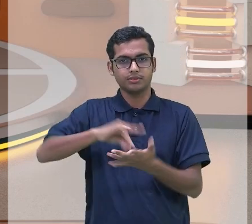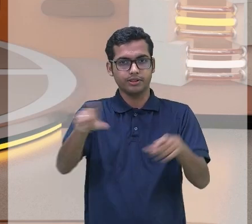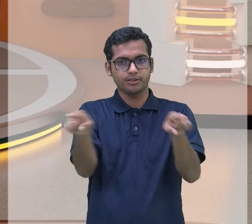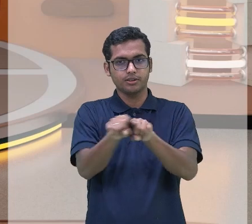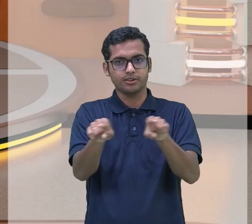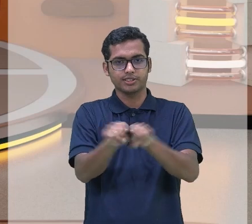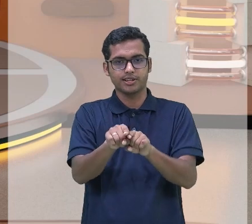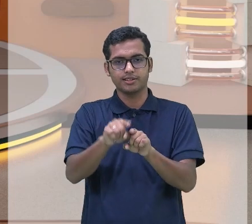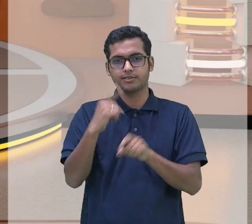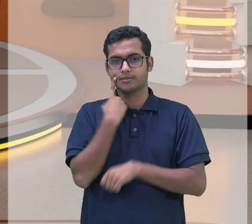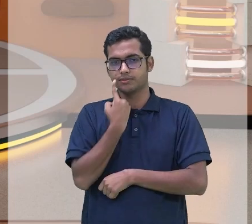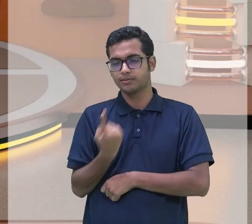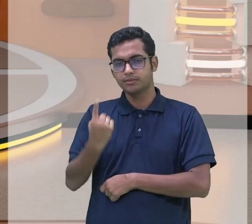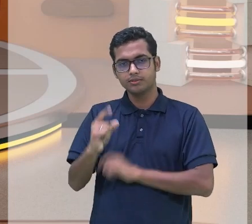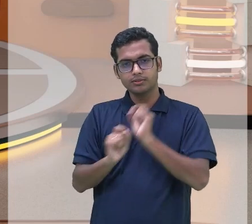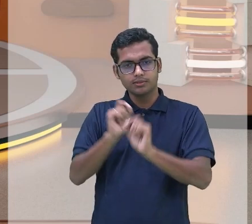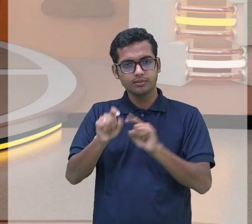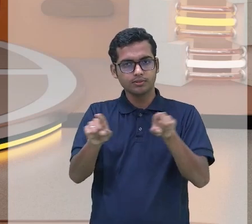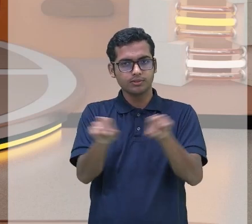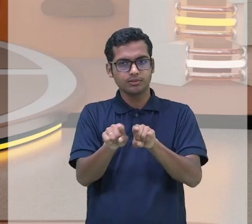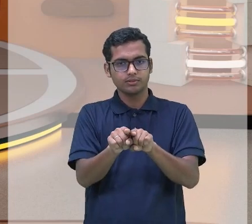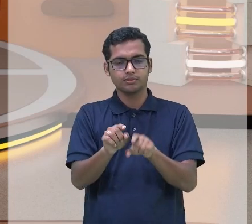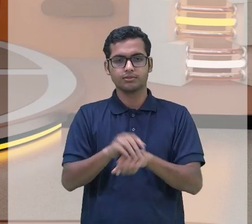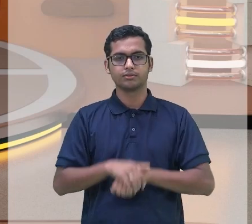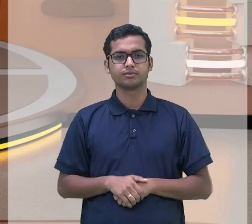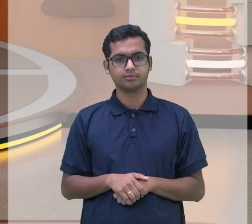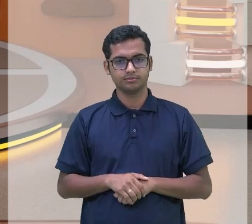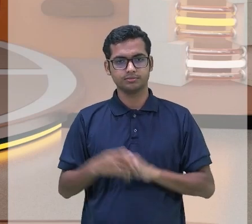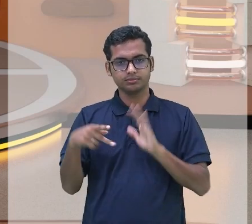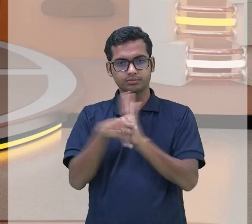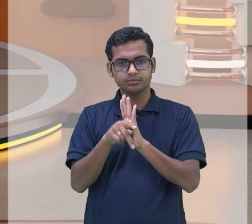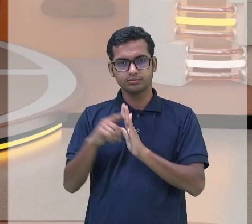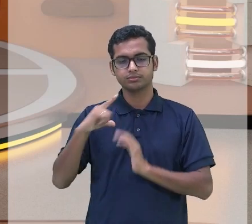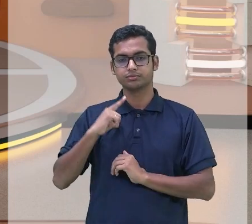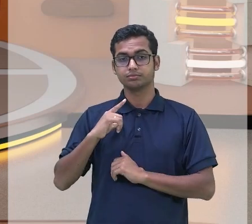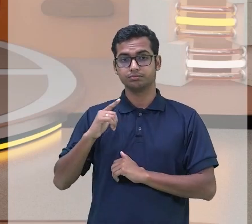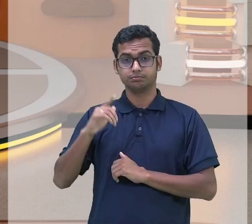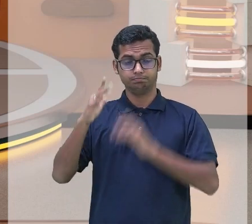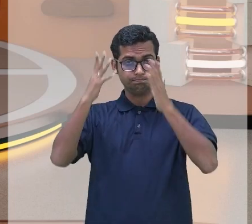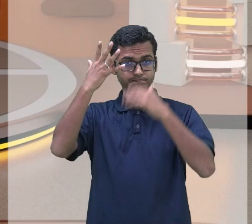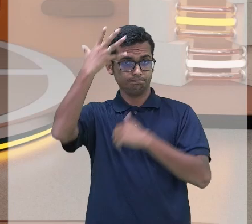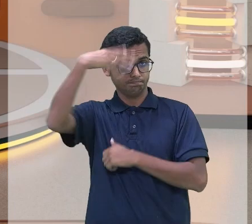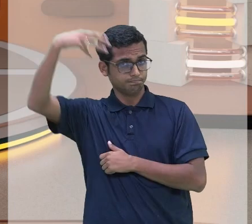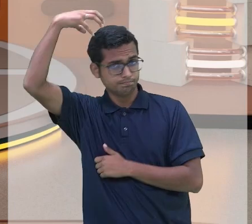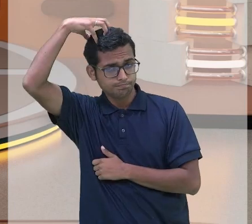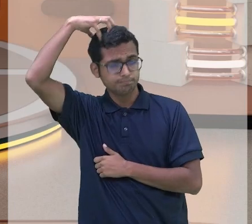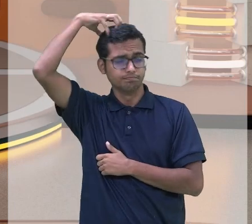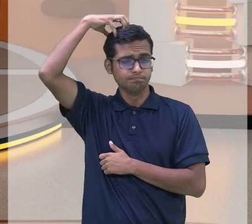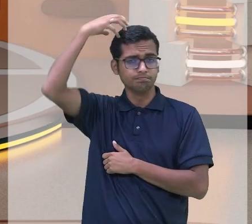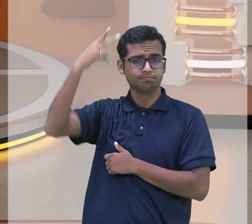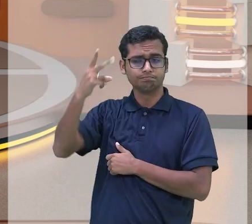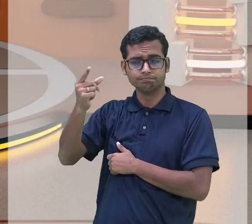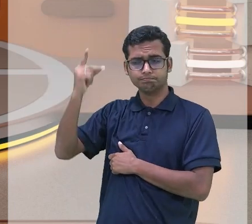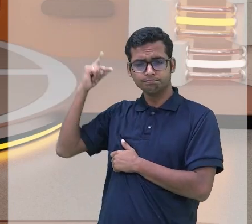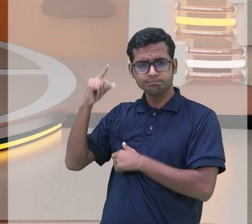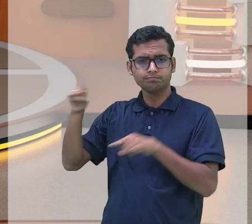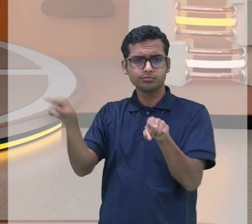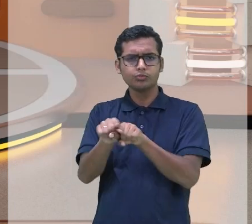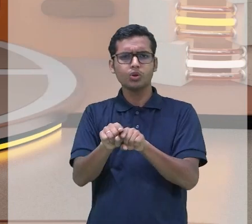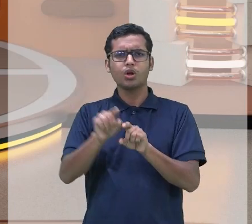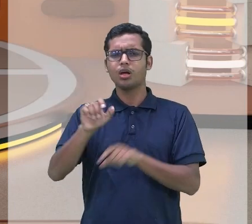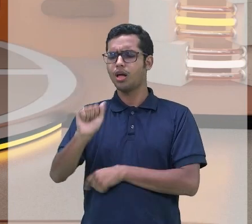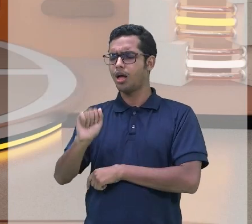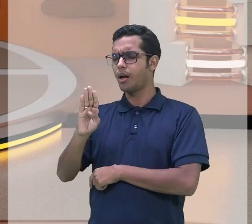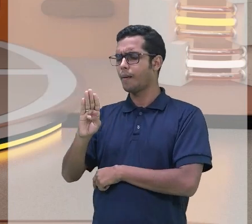antigo regime com o absolutismo monárquico. Mas a gente tem que prestar atenção que o absolutismo é uma